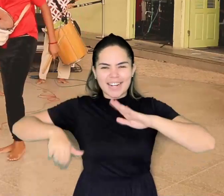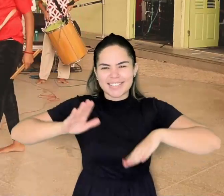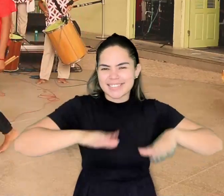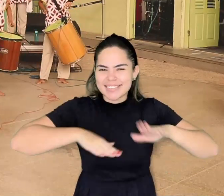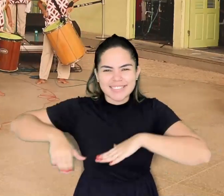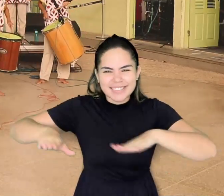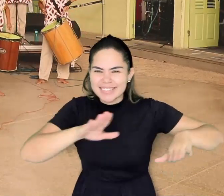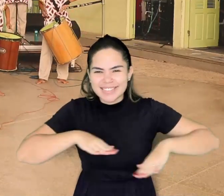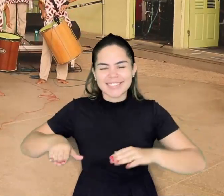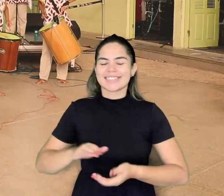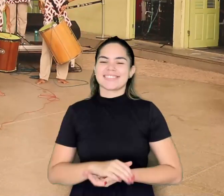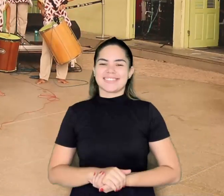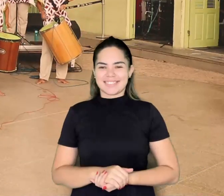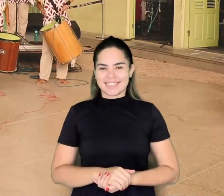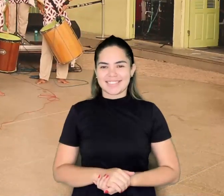Batuca tambor.